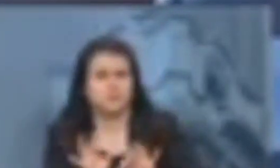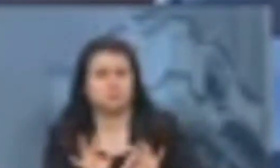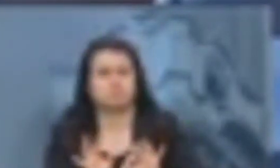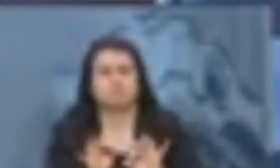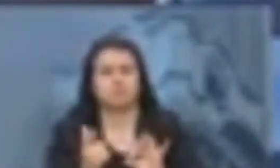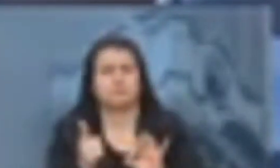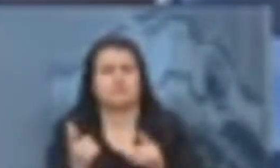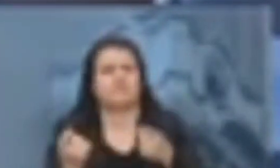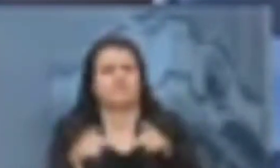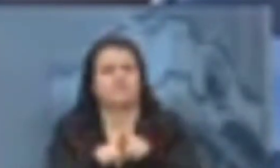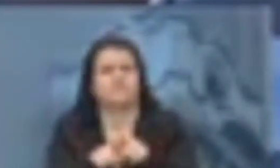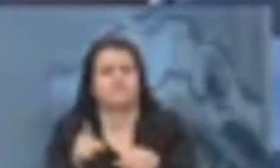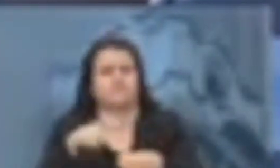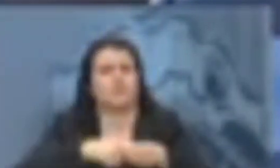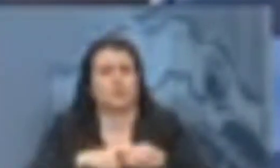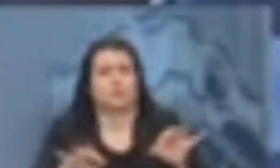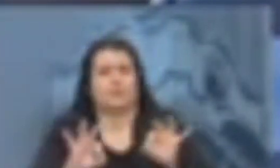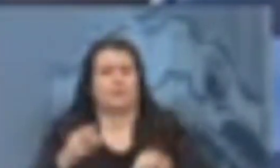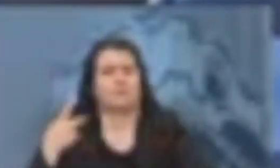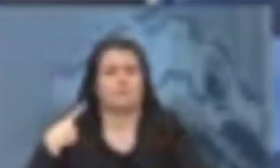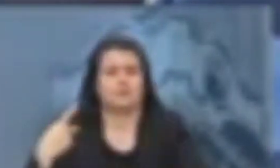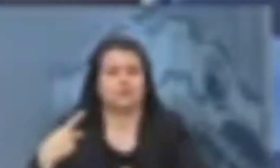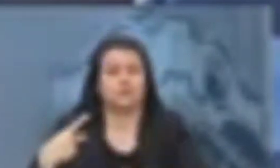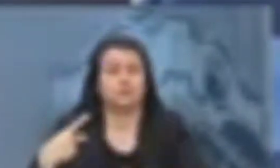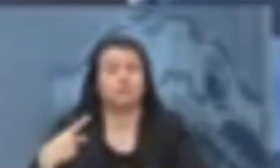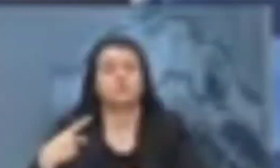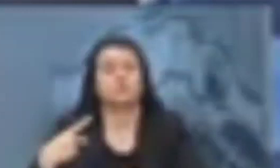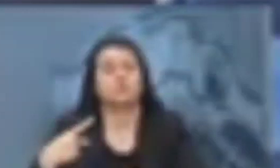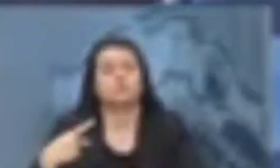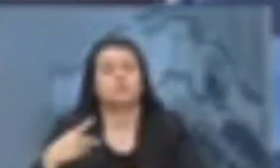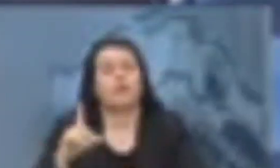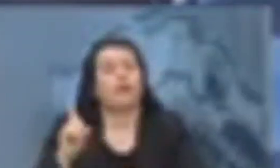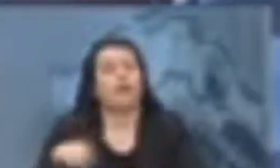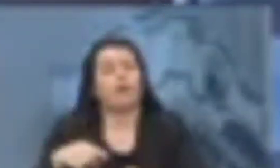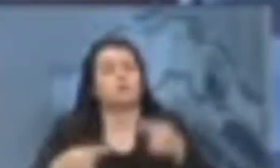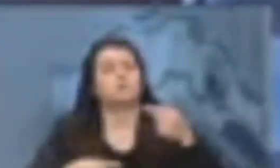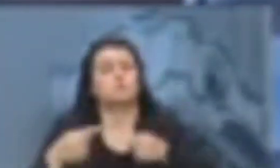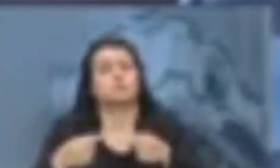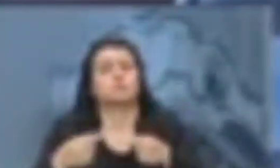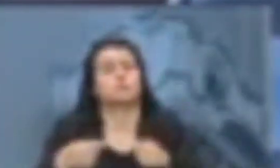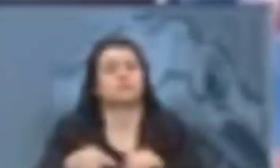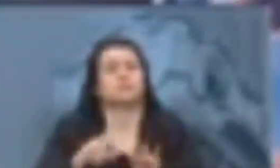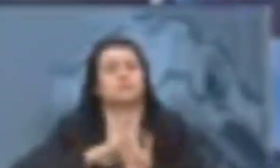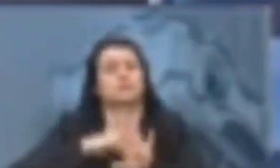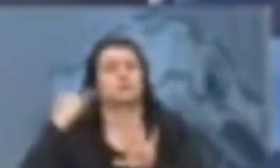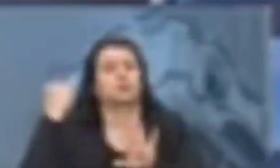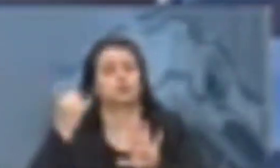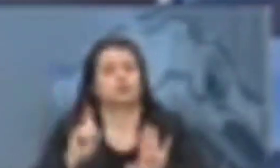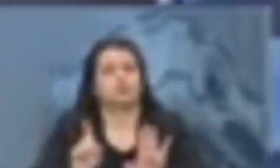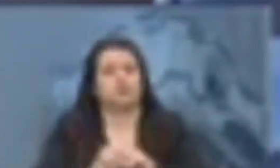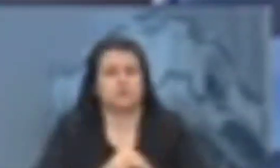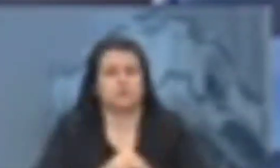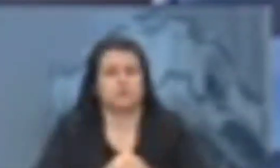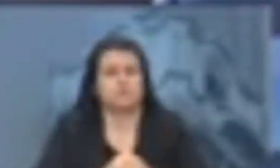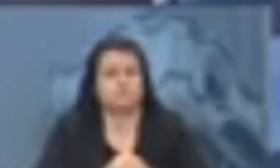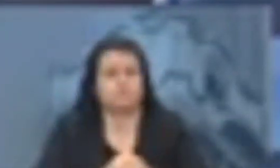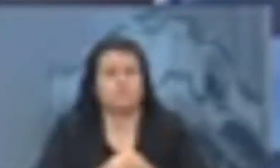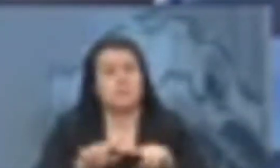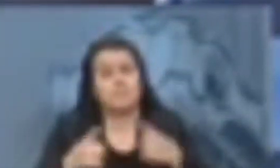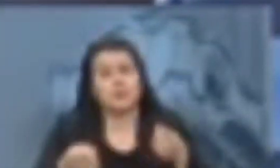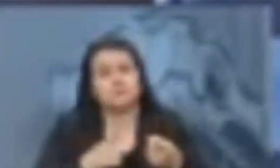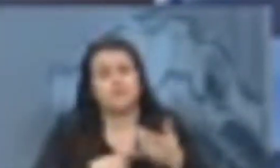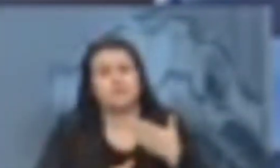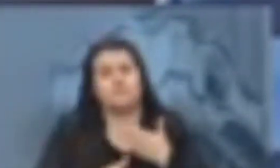a nenhum partido, então ela está acima, né, dessa disputa ideológica, mas ela tem uma